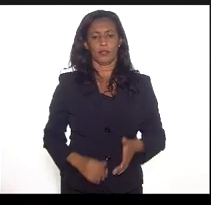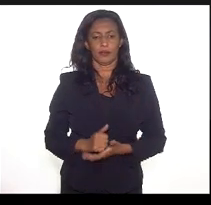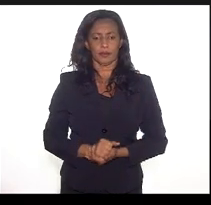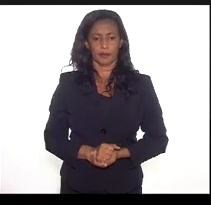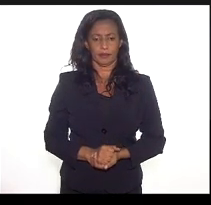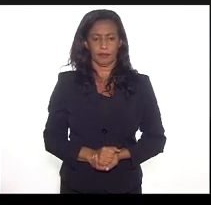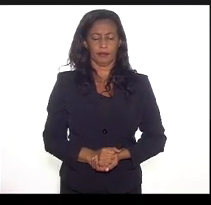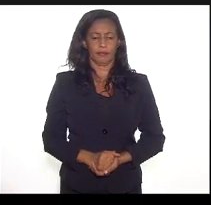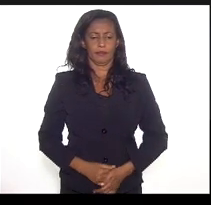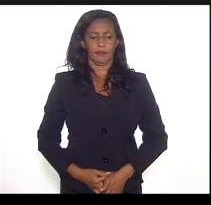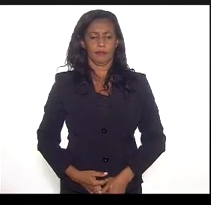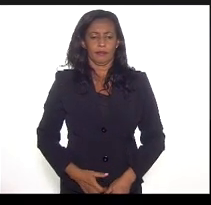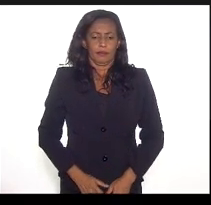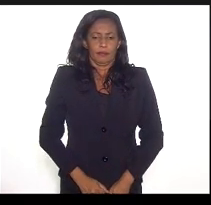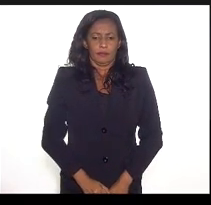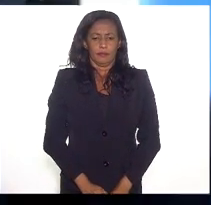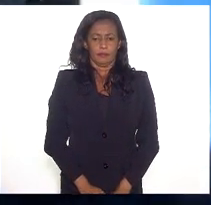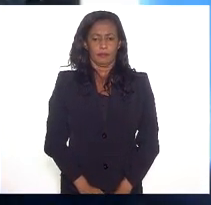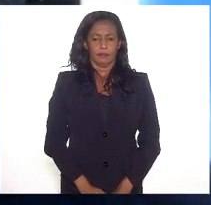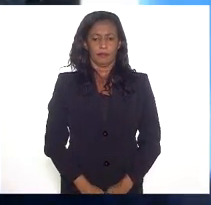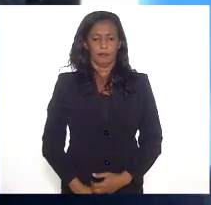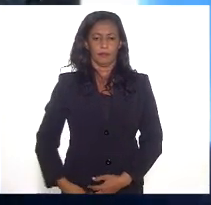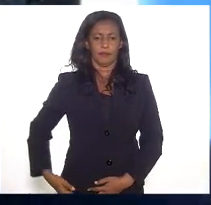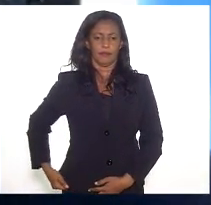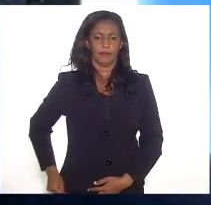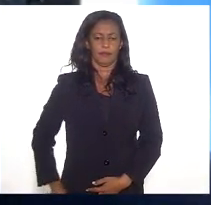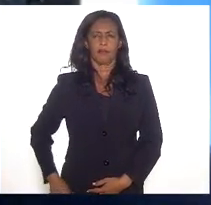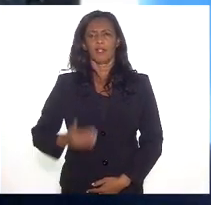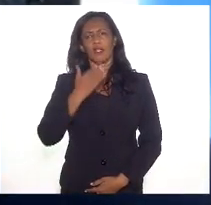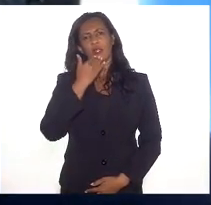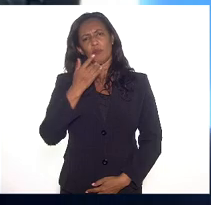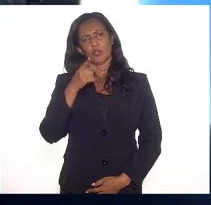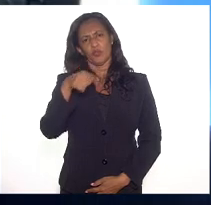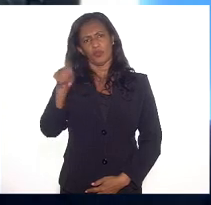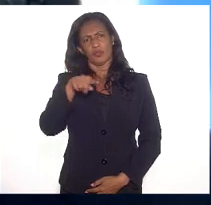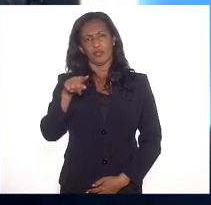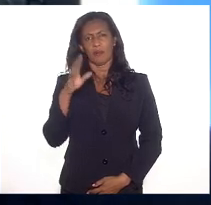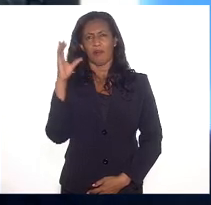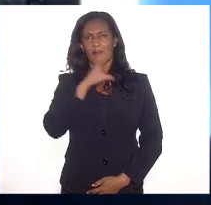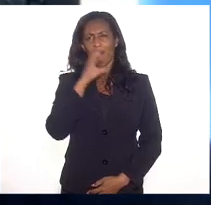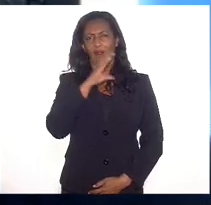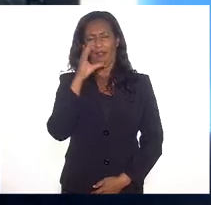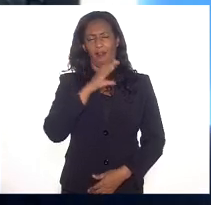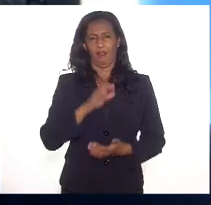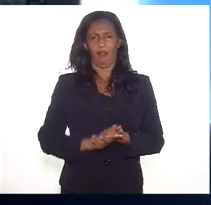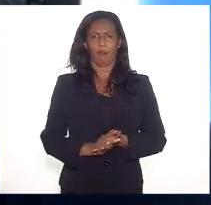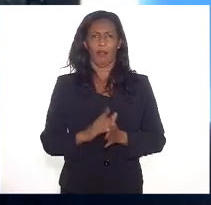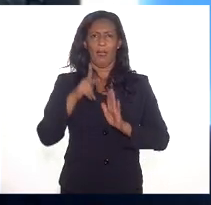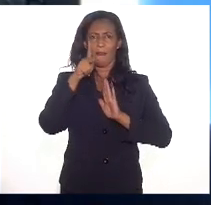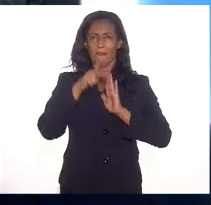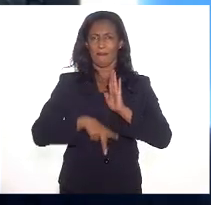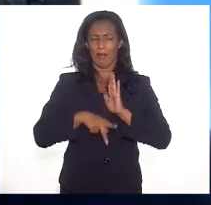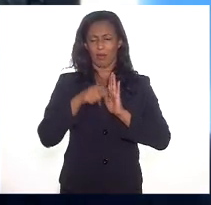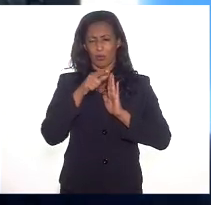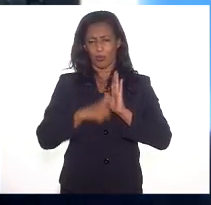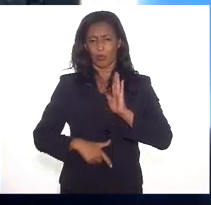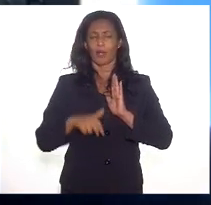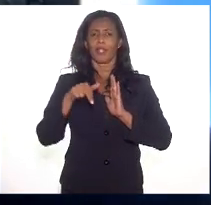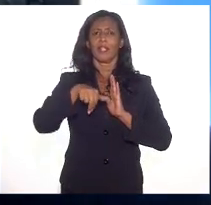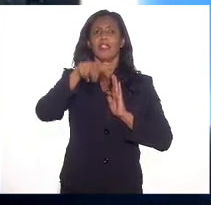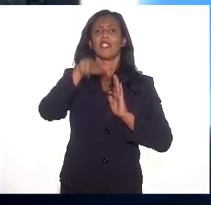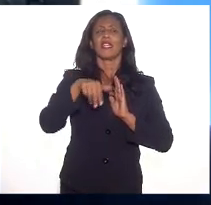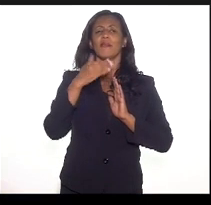voto, presidente. Ronaldo, eu vou pedir os deputados que sejam mais breves um pouco da declaração de voto para a gente poder adiantar a pauta. E quem solicitou?